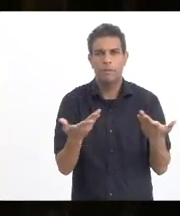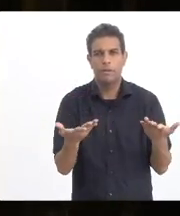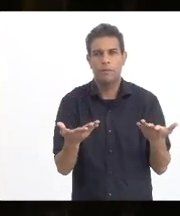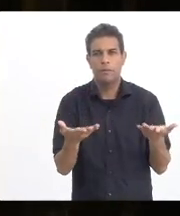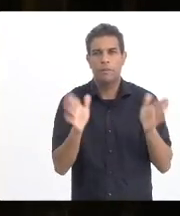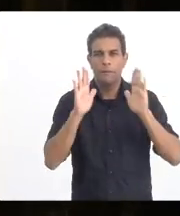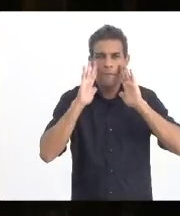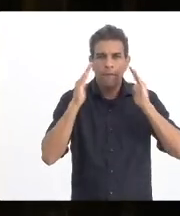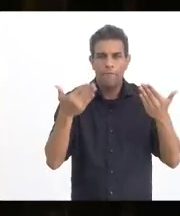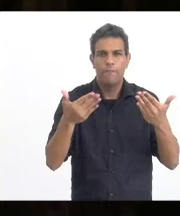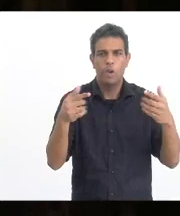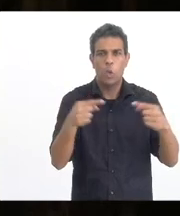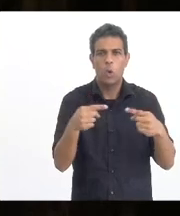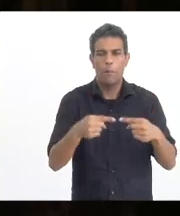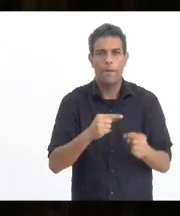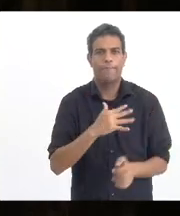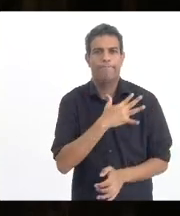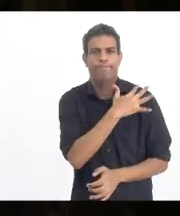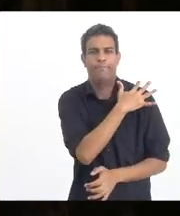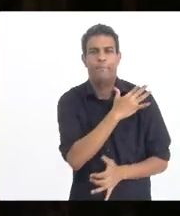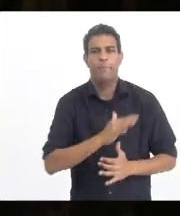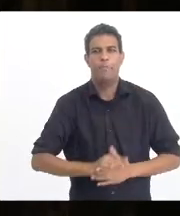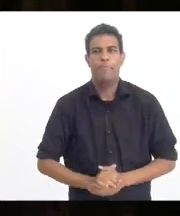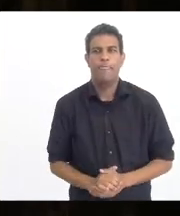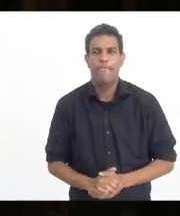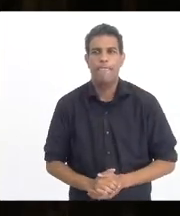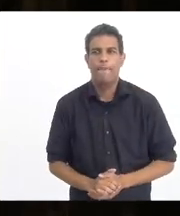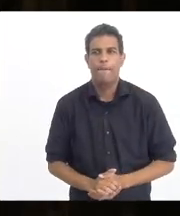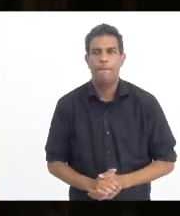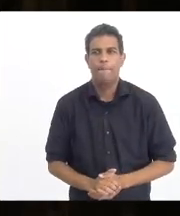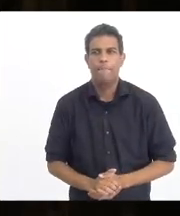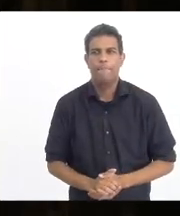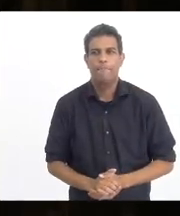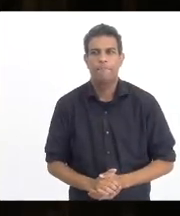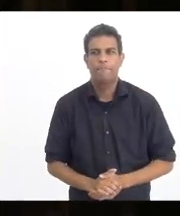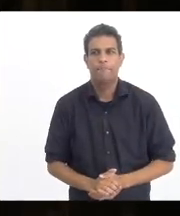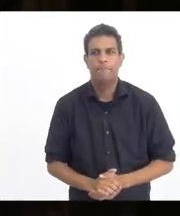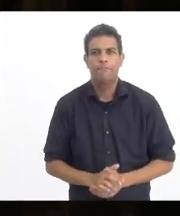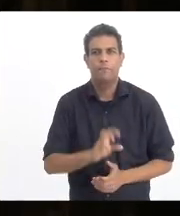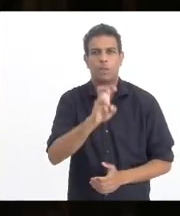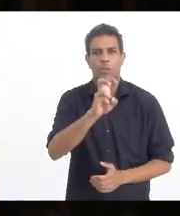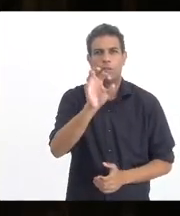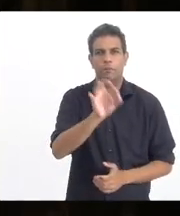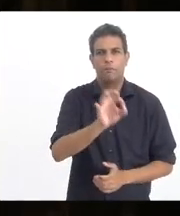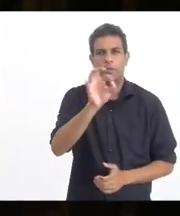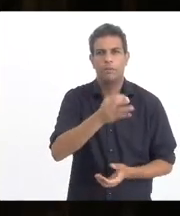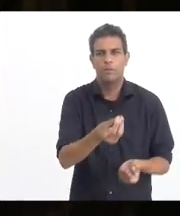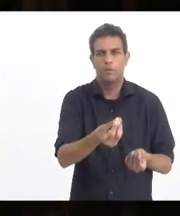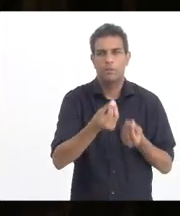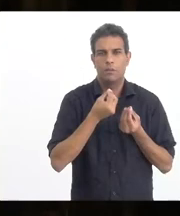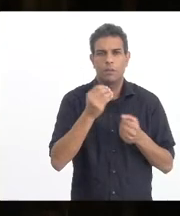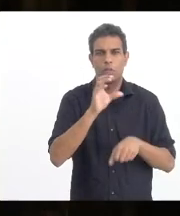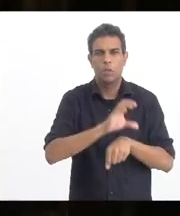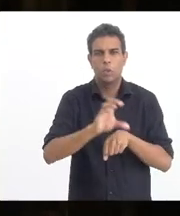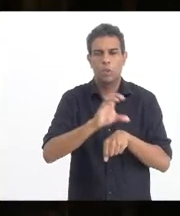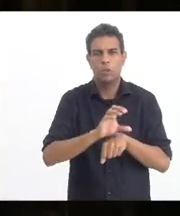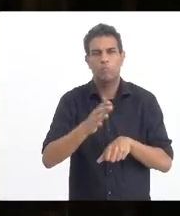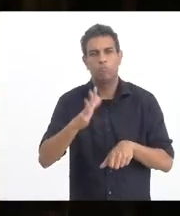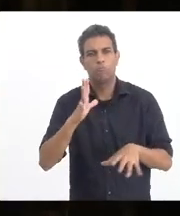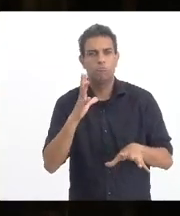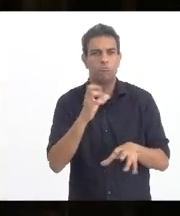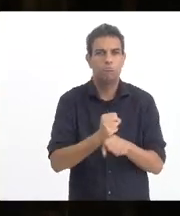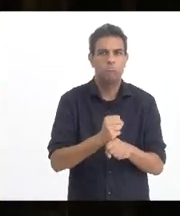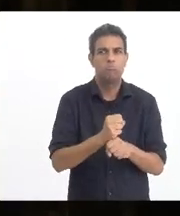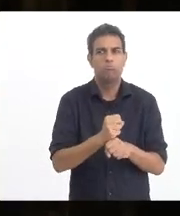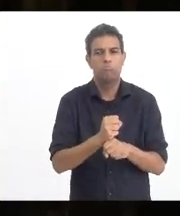de especialização das corporações, existe um mito que ele ganha 5% de curso. Isso não é verdade. Ele ganha uma